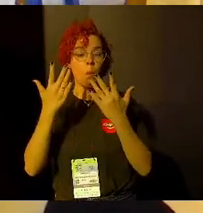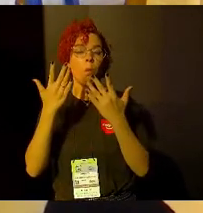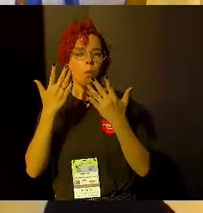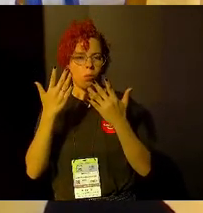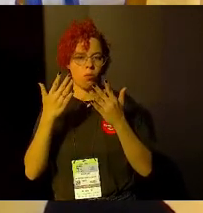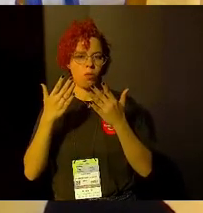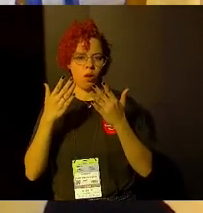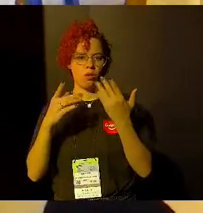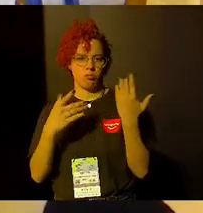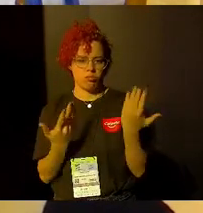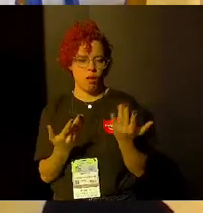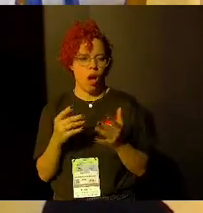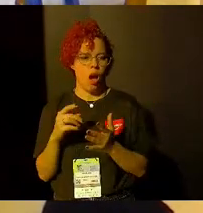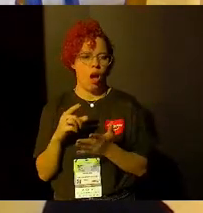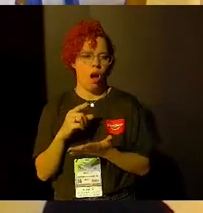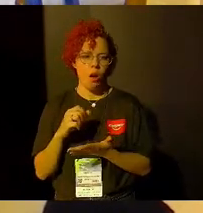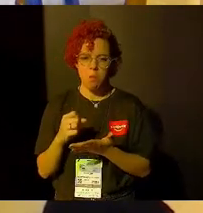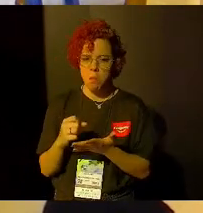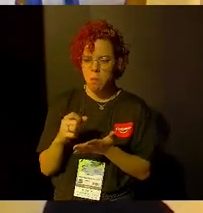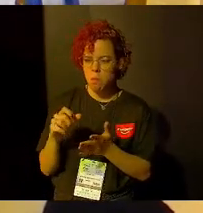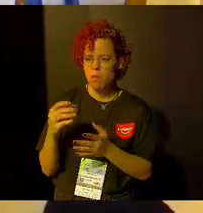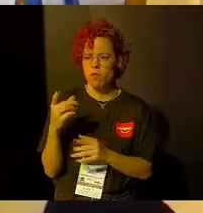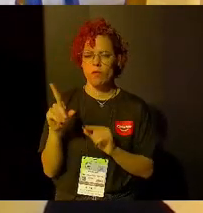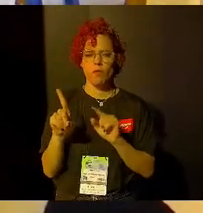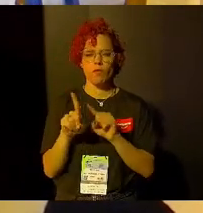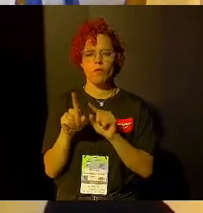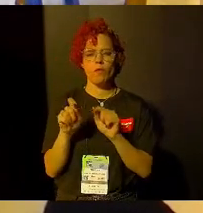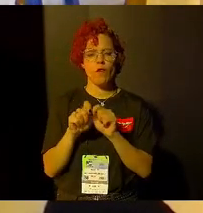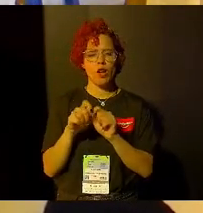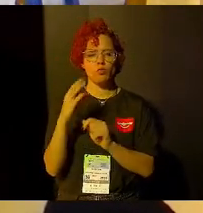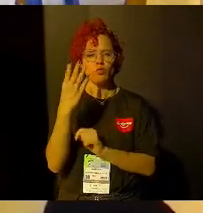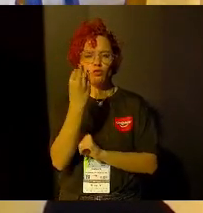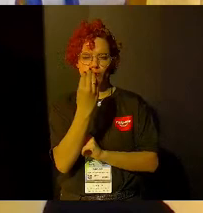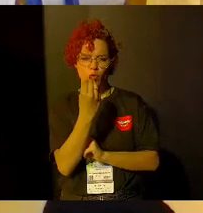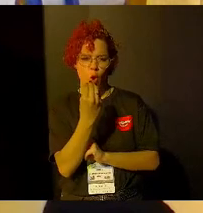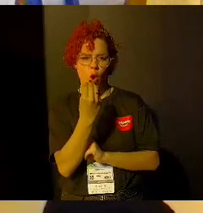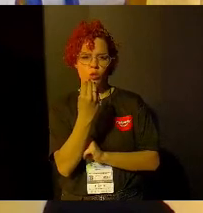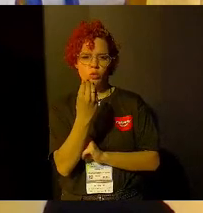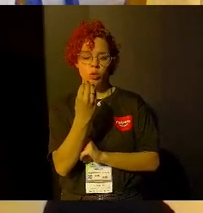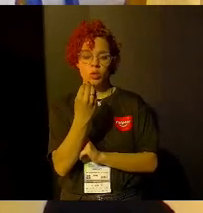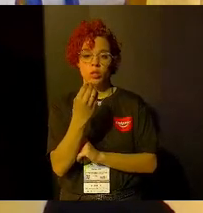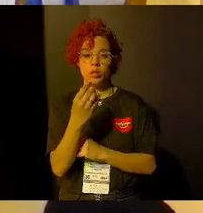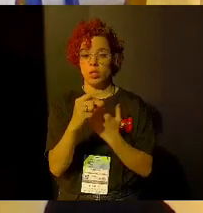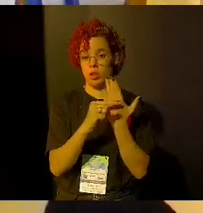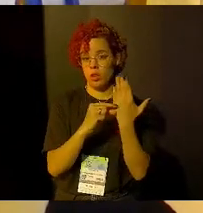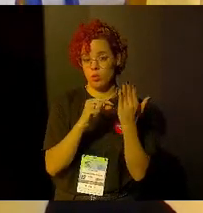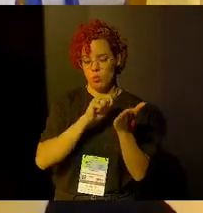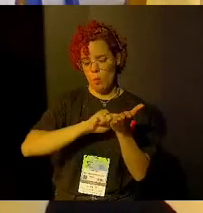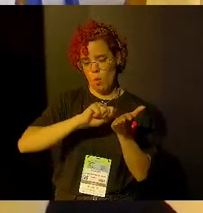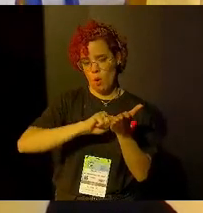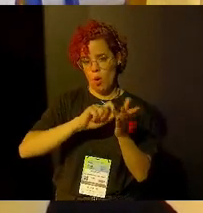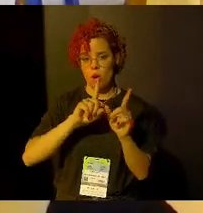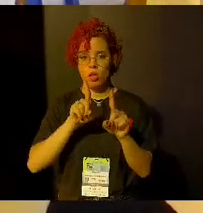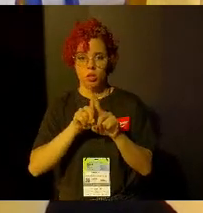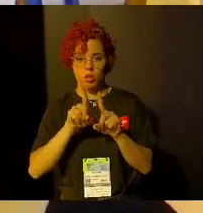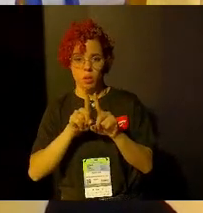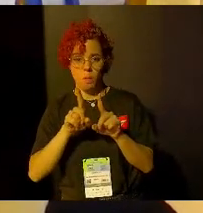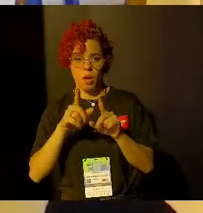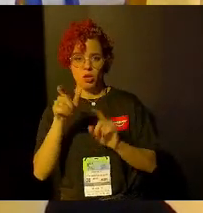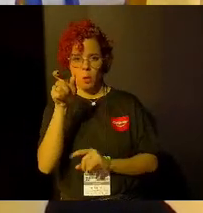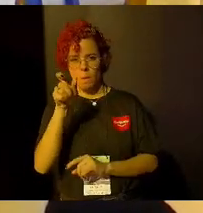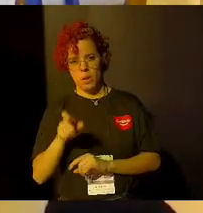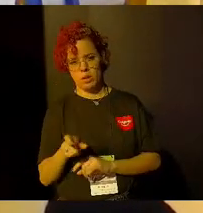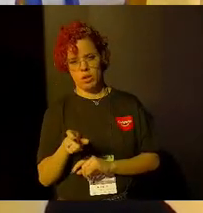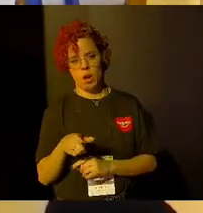obra e você vai lá faz uma foto sua de ator depois você vai lá se troca e faz uma de personagem eu pedi tanto para que a minha